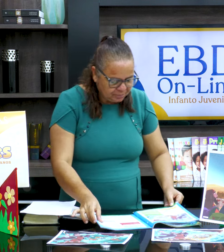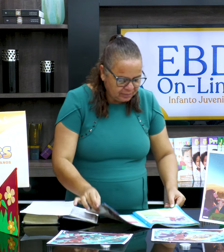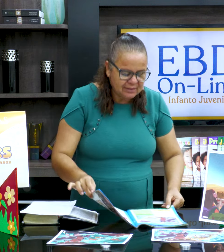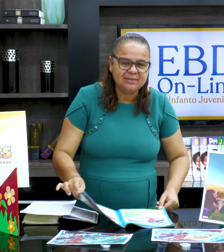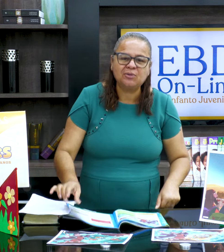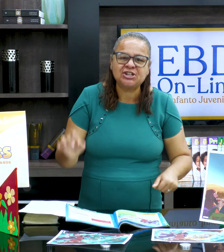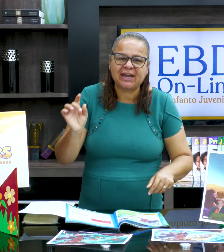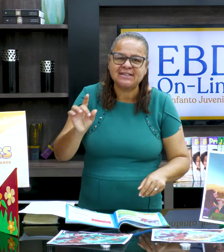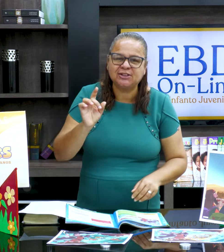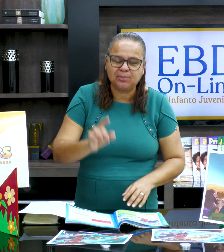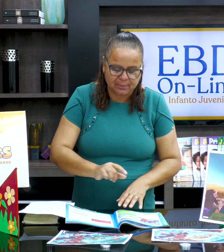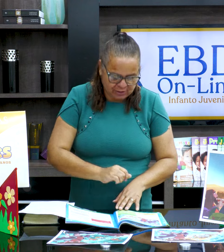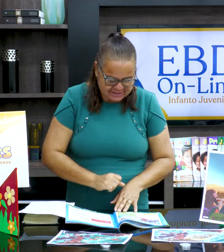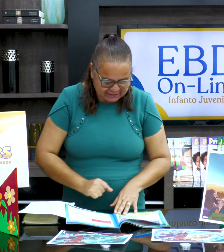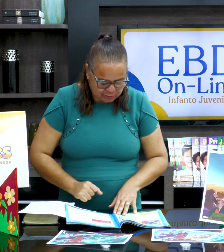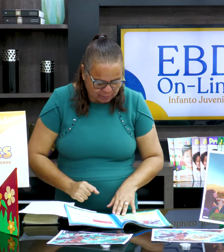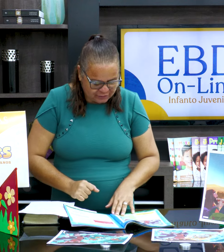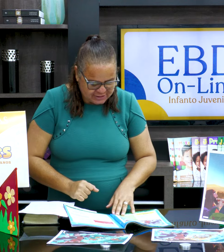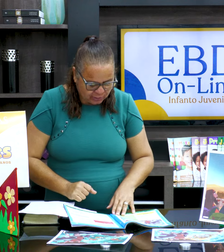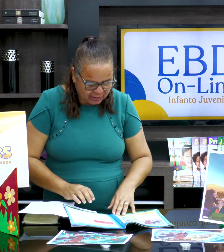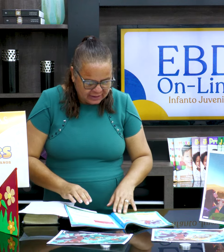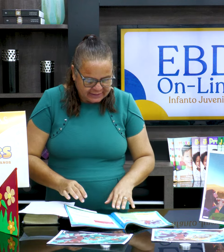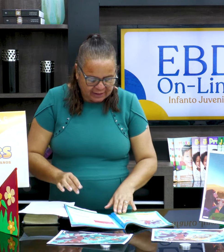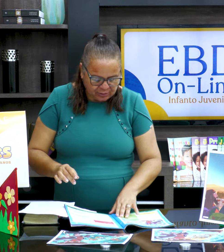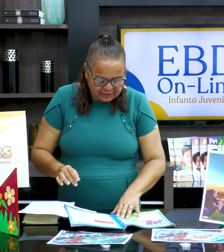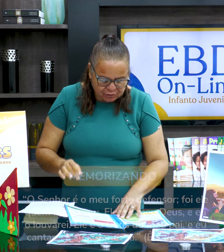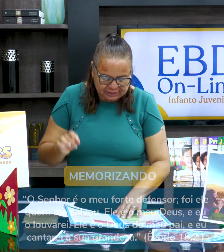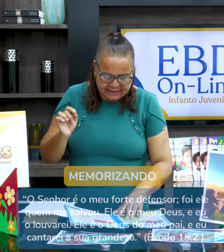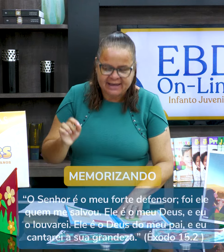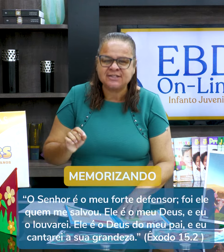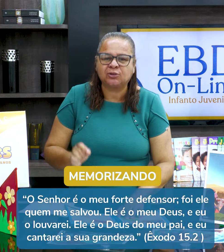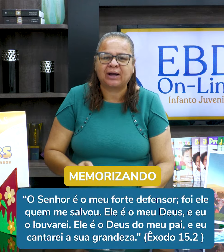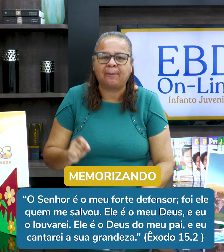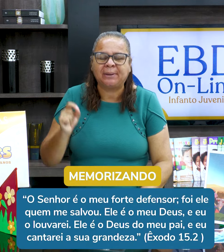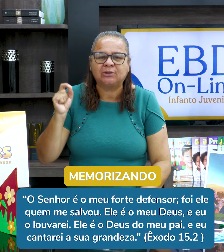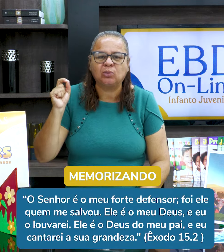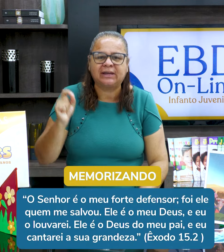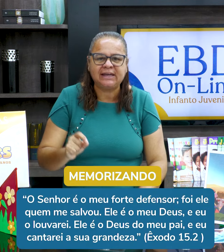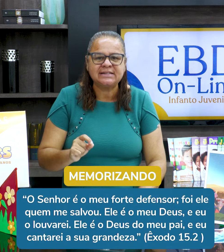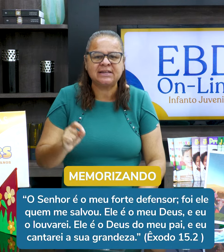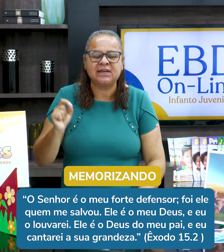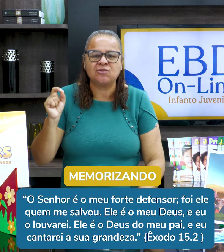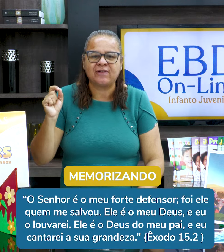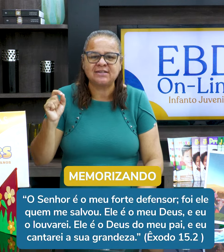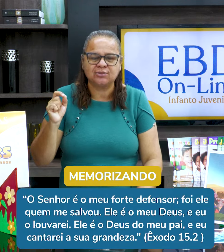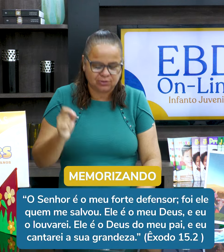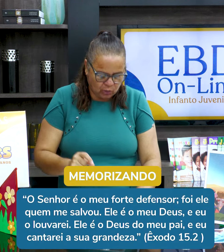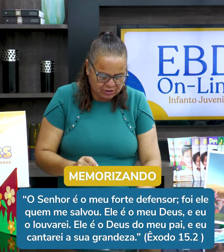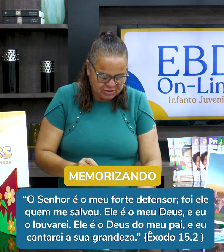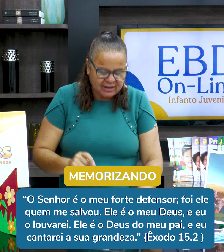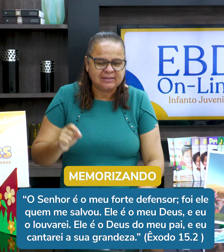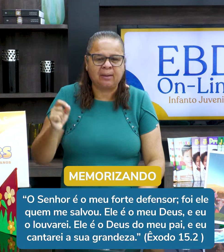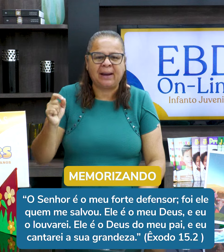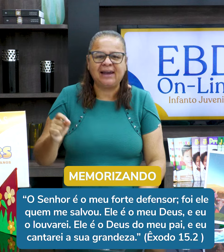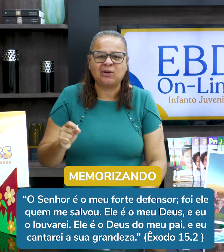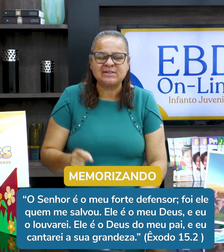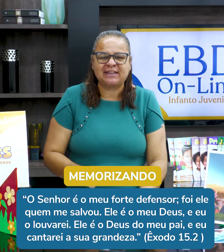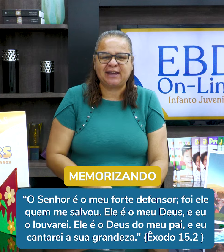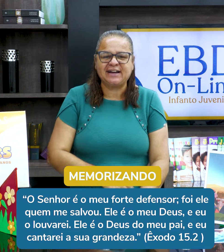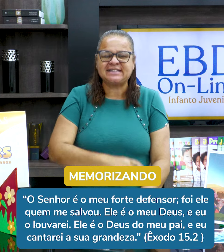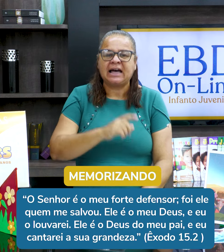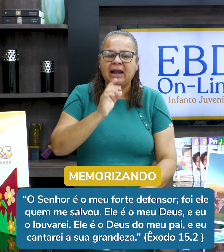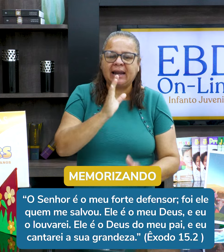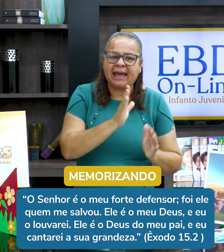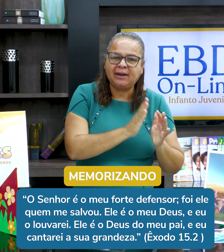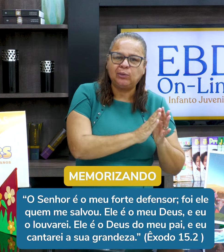aqui não esquece do memorizando professor que é no livro de Êxodo capítulo 15 e o verso dois trabalha com